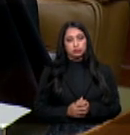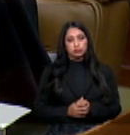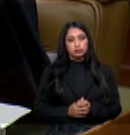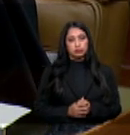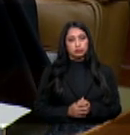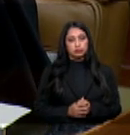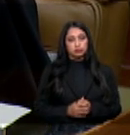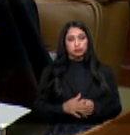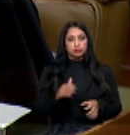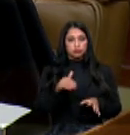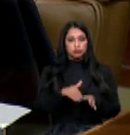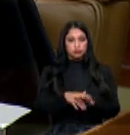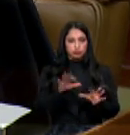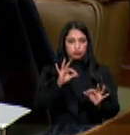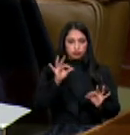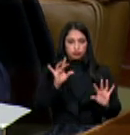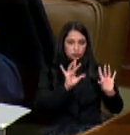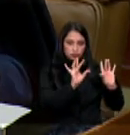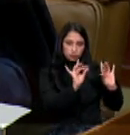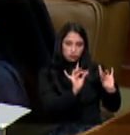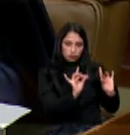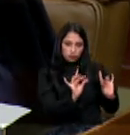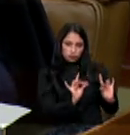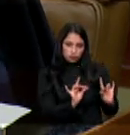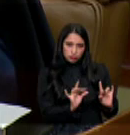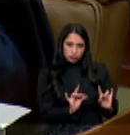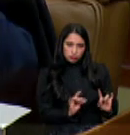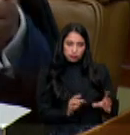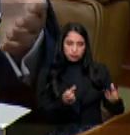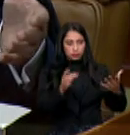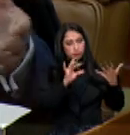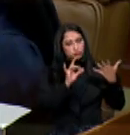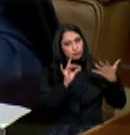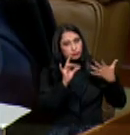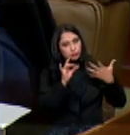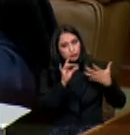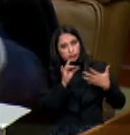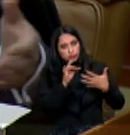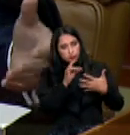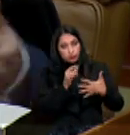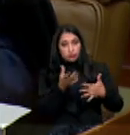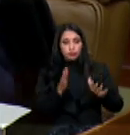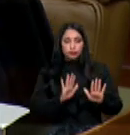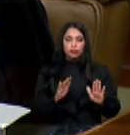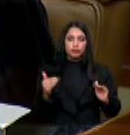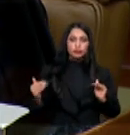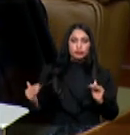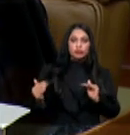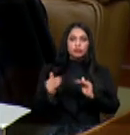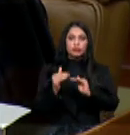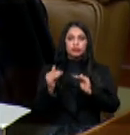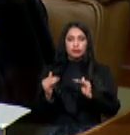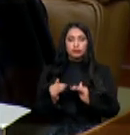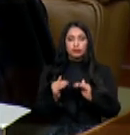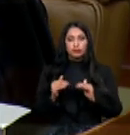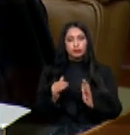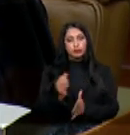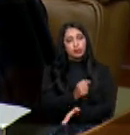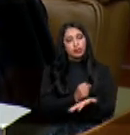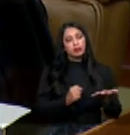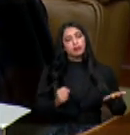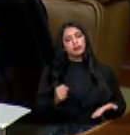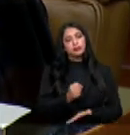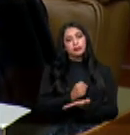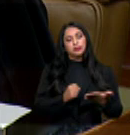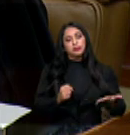voto mais alongado, minudento, as respectivas razões, eu estou me alinhando aos fundamentos que